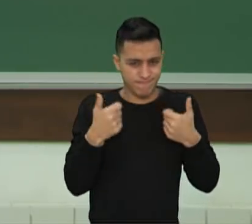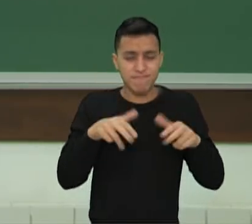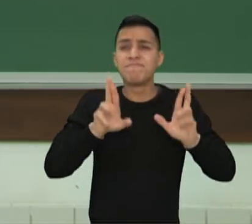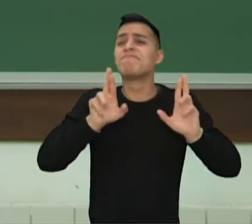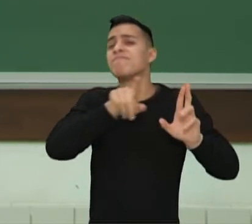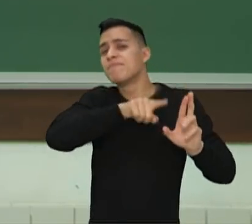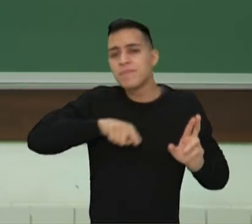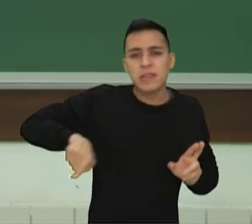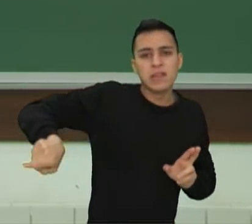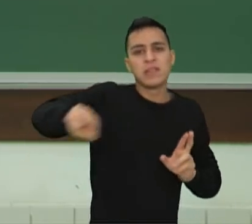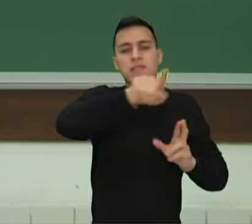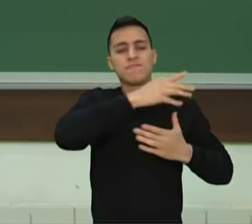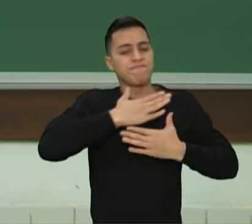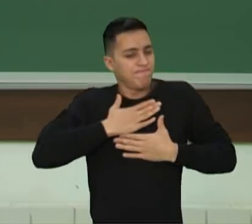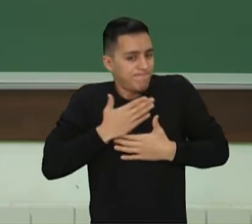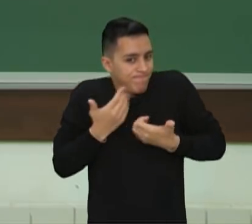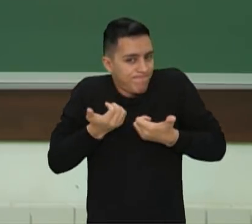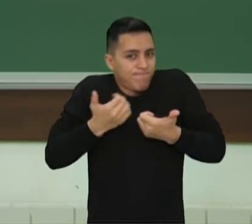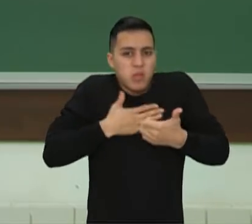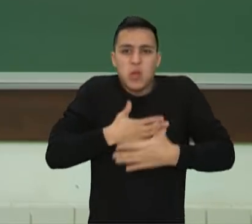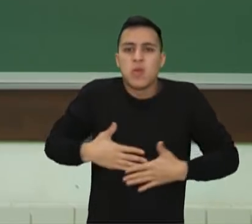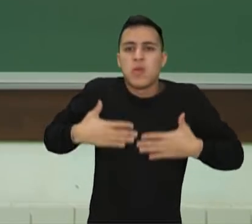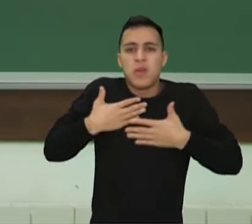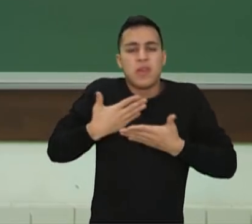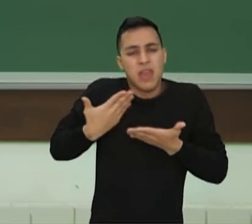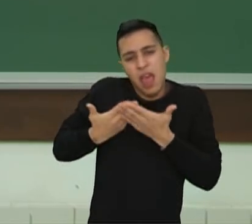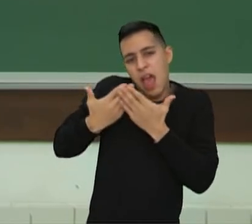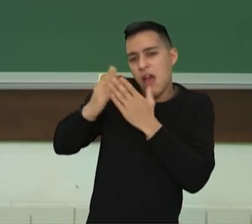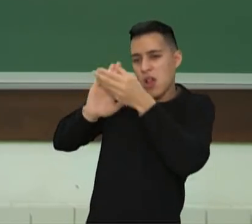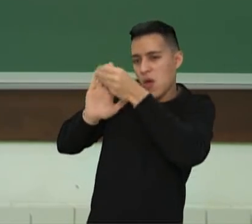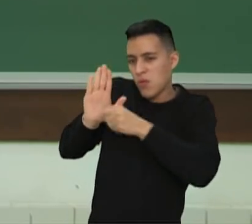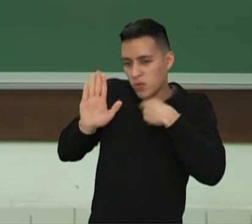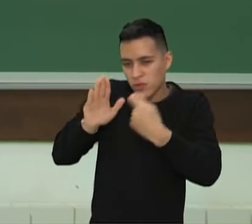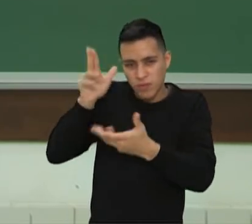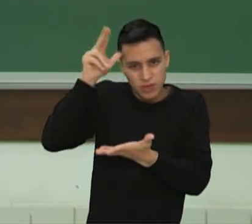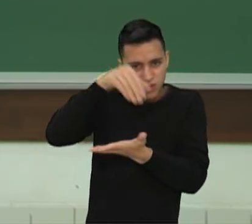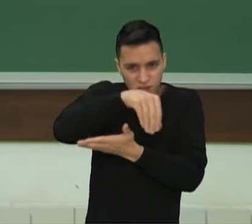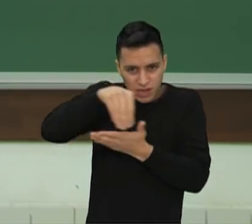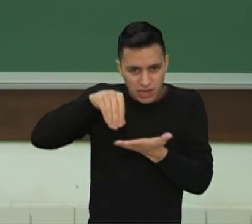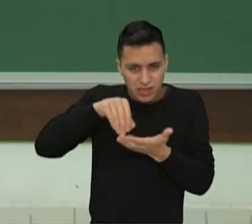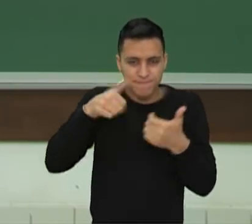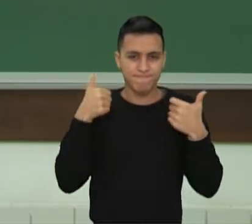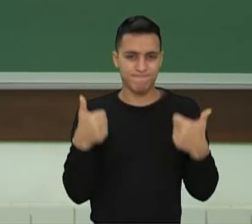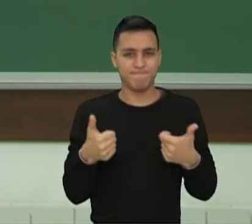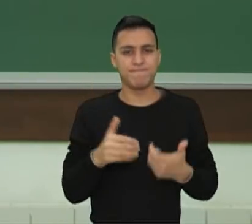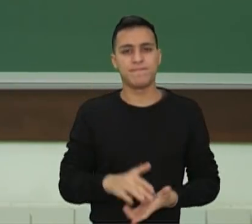que vocês tenham se sentindo bem com os conteúdos do xadrez. Até mais!